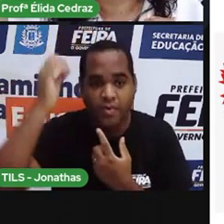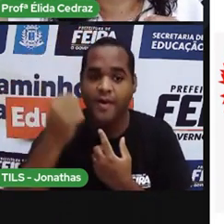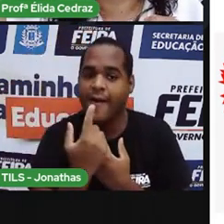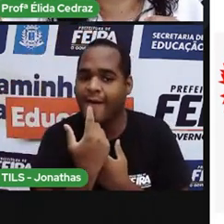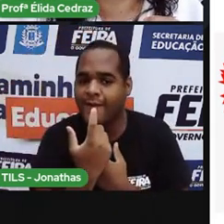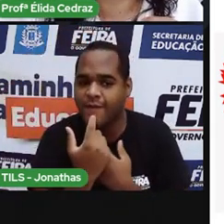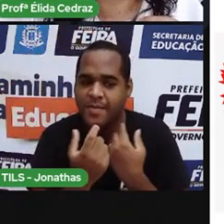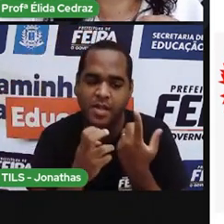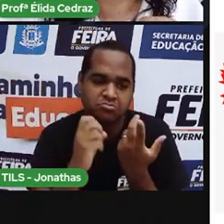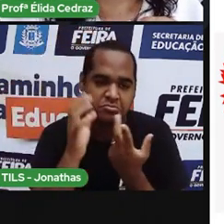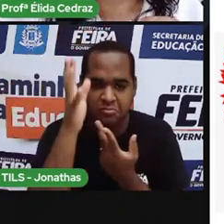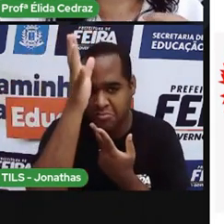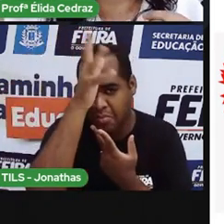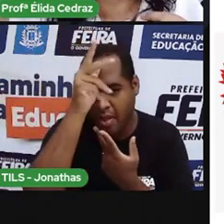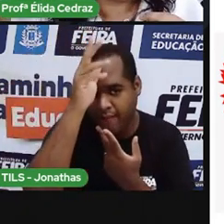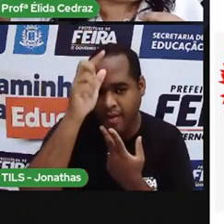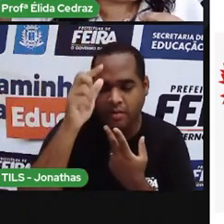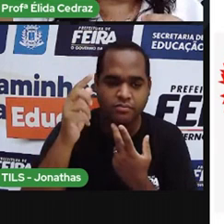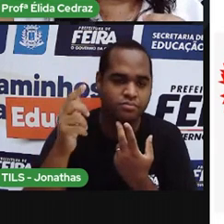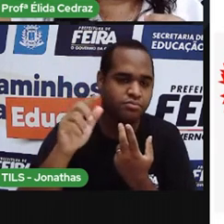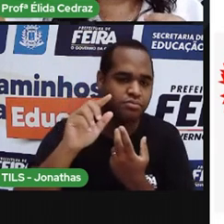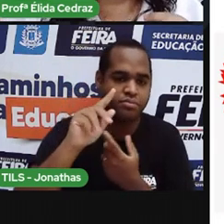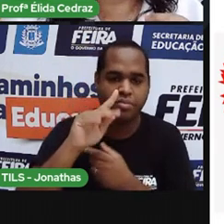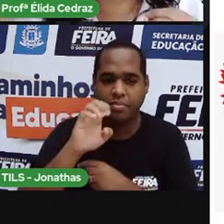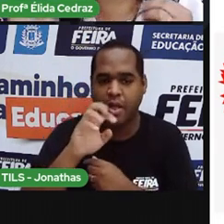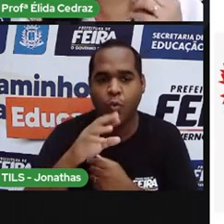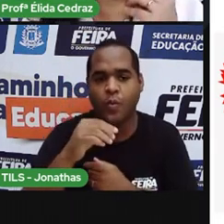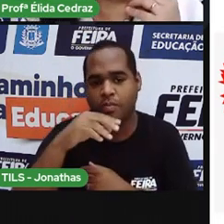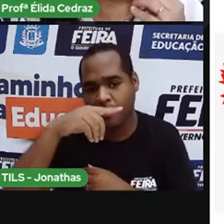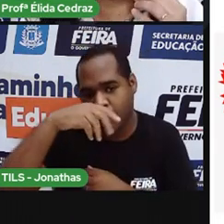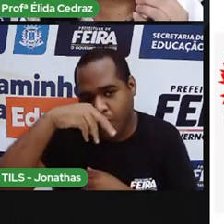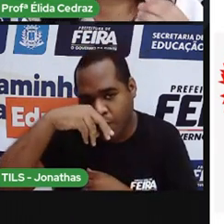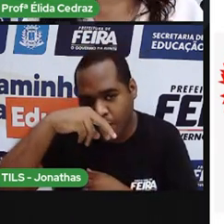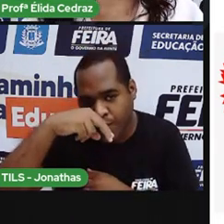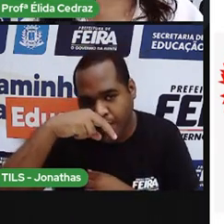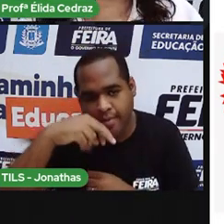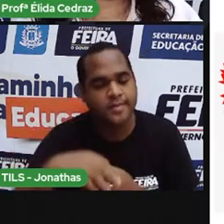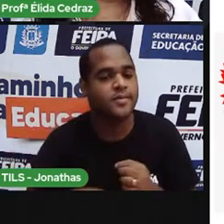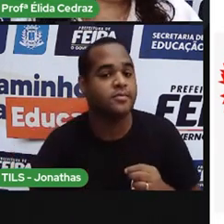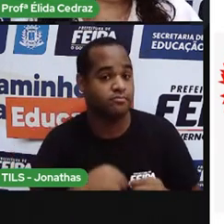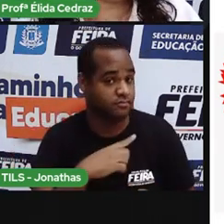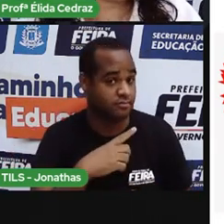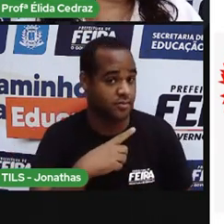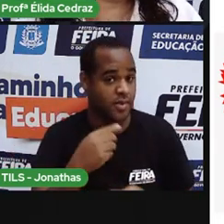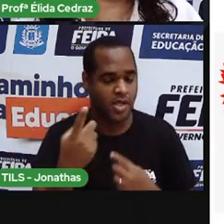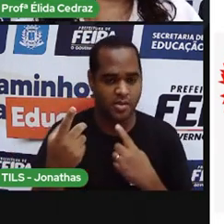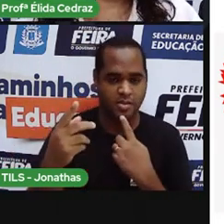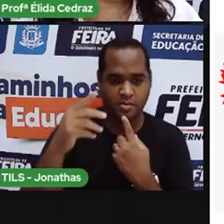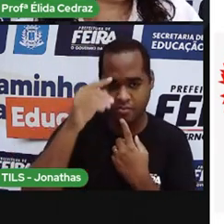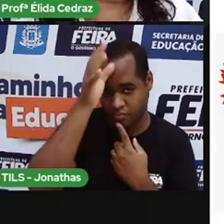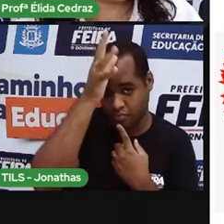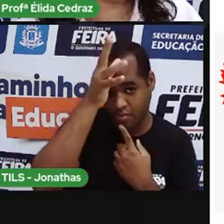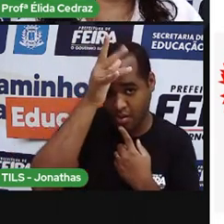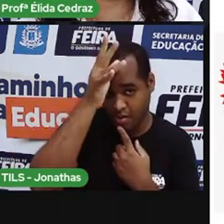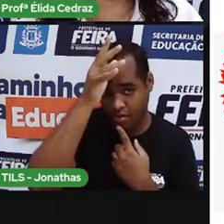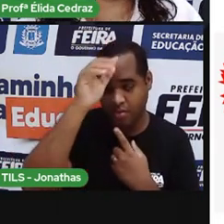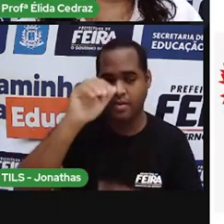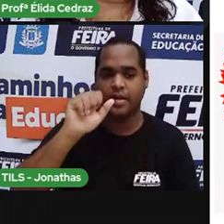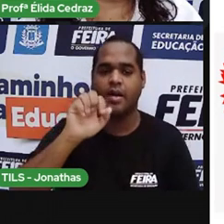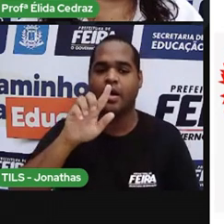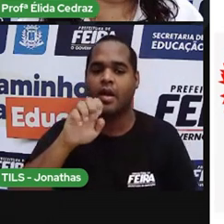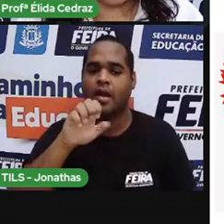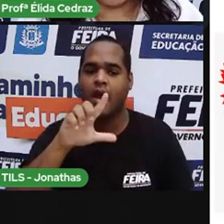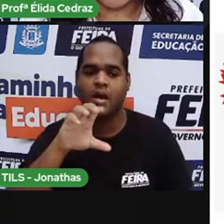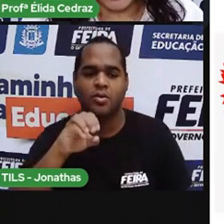galinha, do frango, do peru. Aquela partezinha vermelha é a crista. A crista do galo, a crista da galinha,